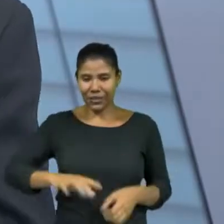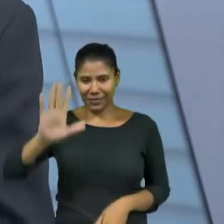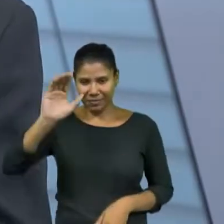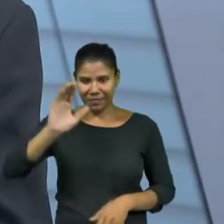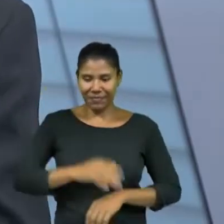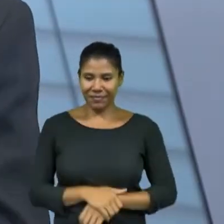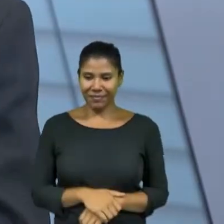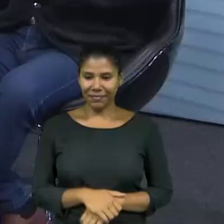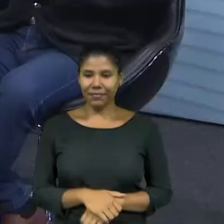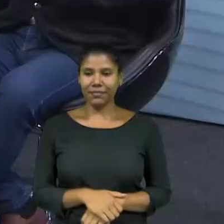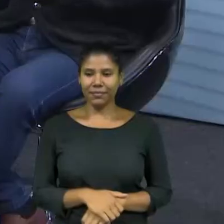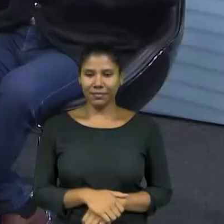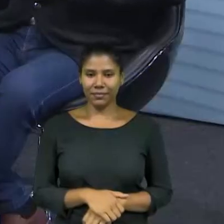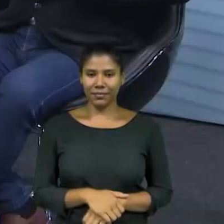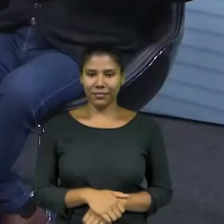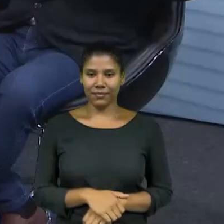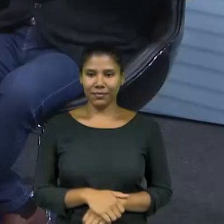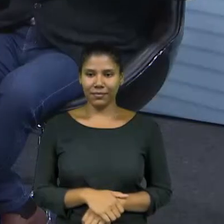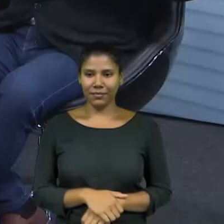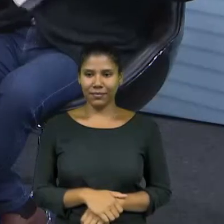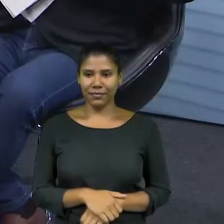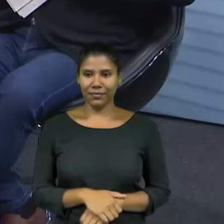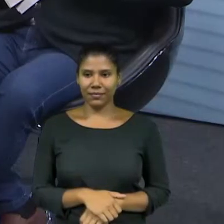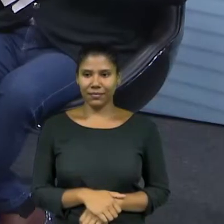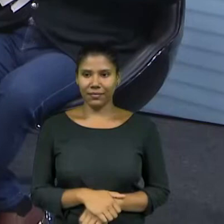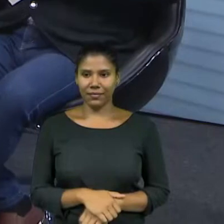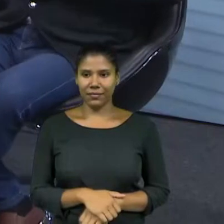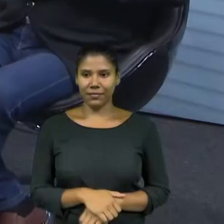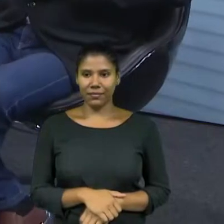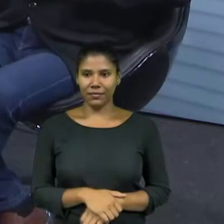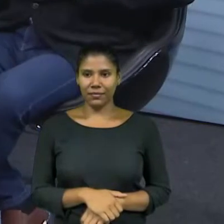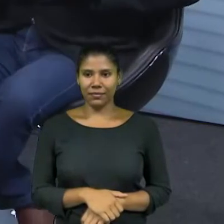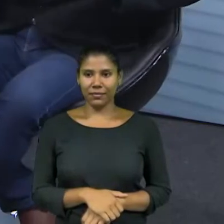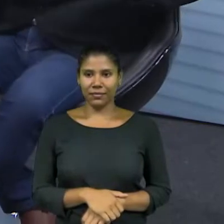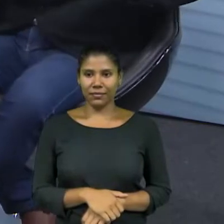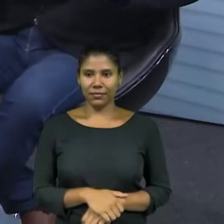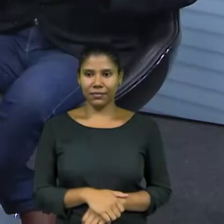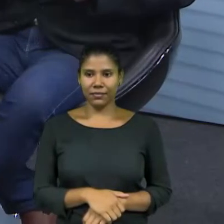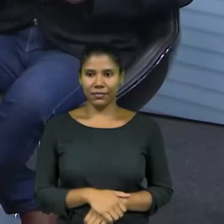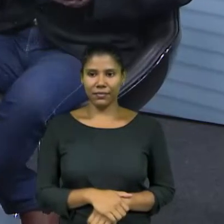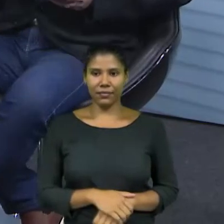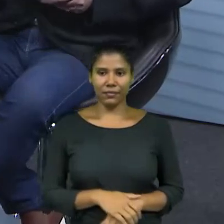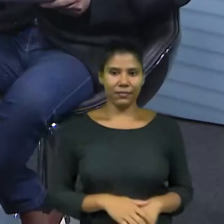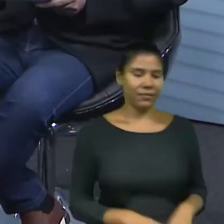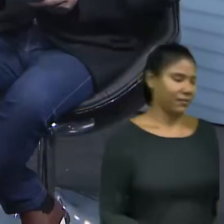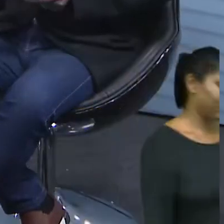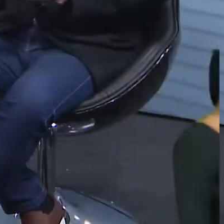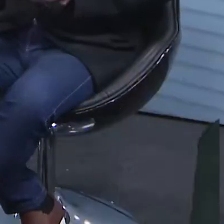Tu passa, mande ela passar.